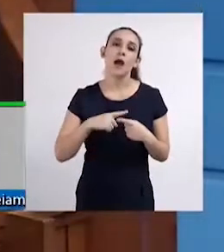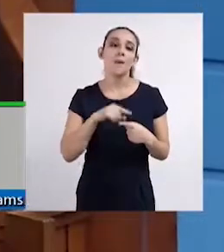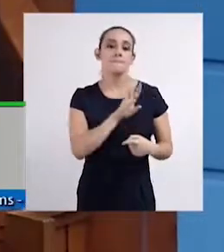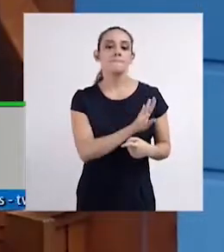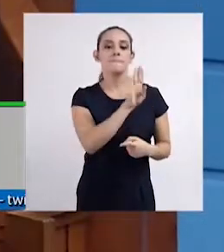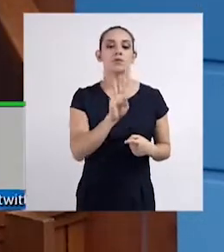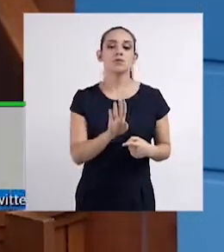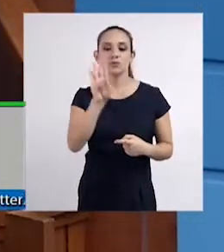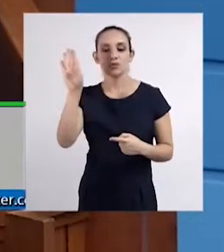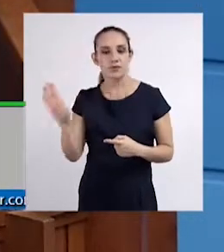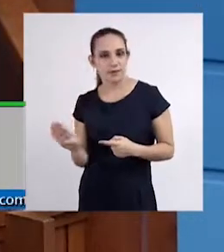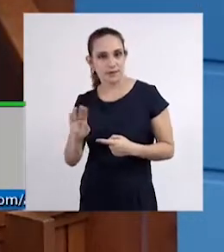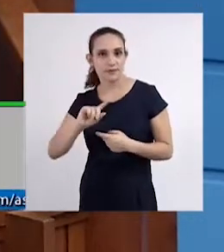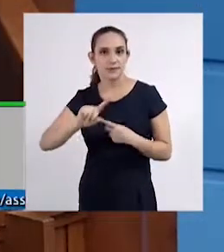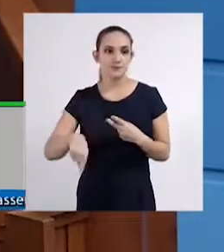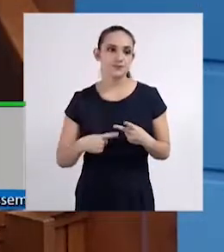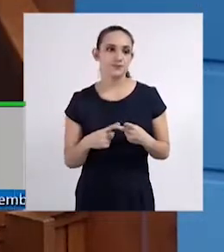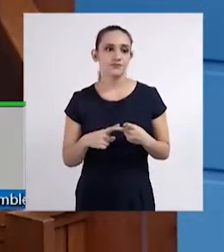Bodoquena,